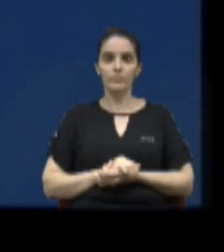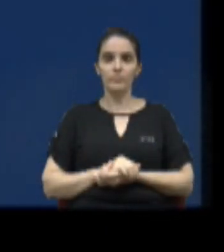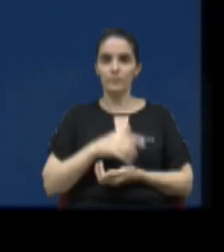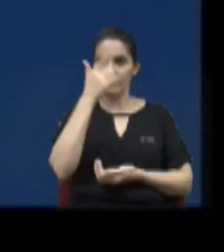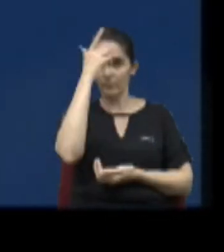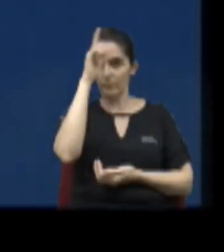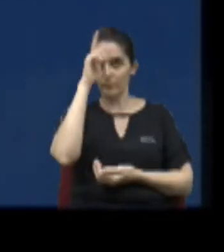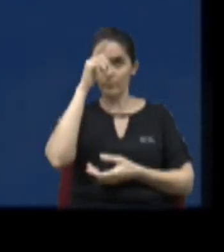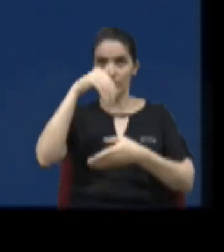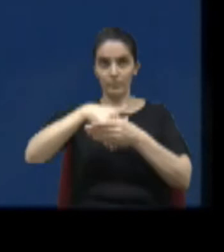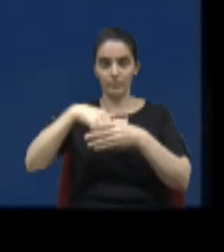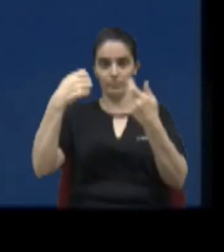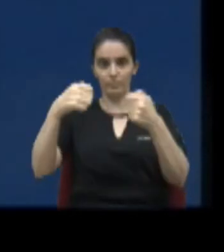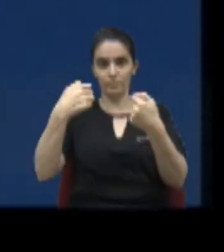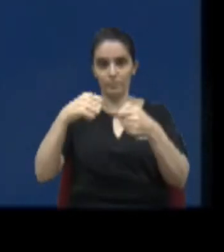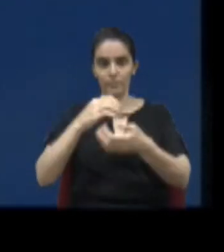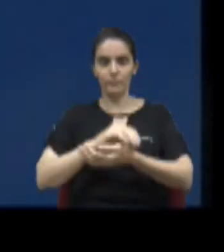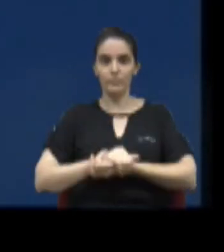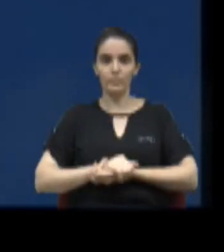Lemão.